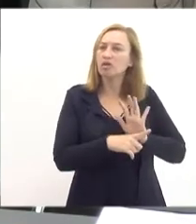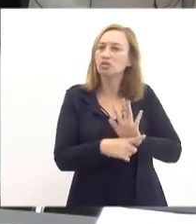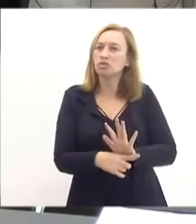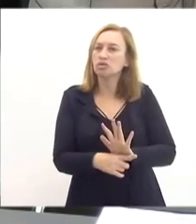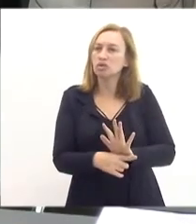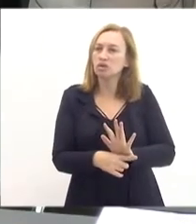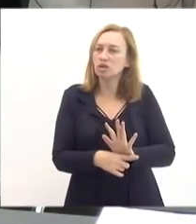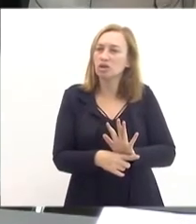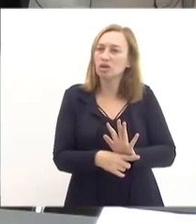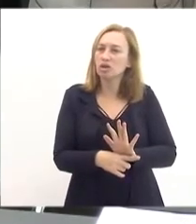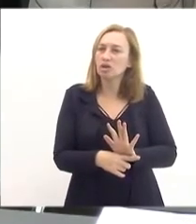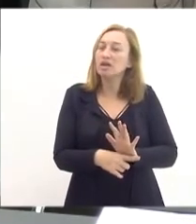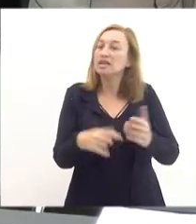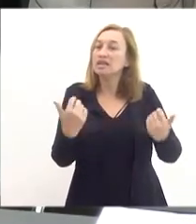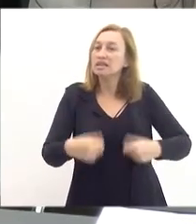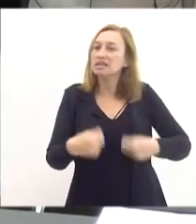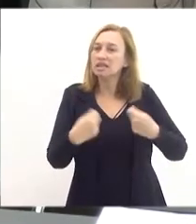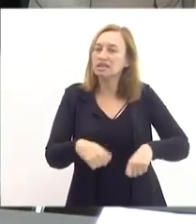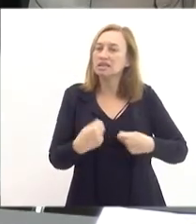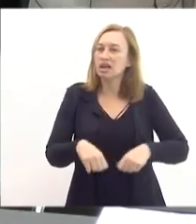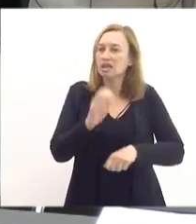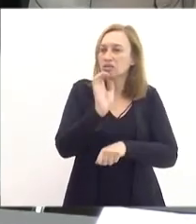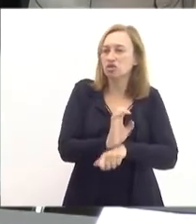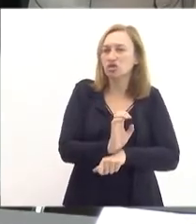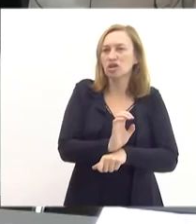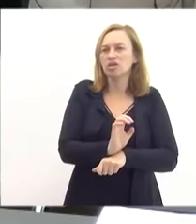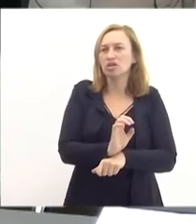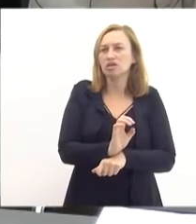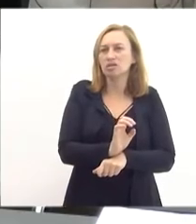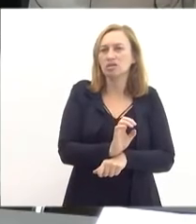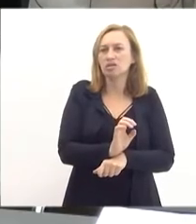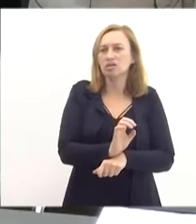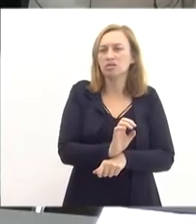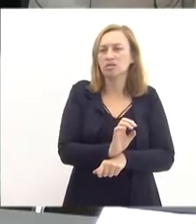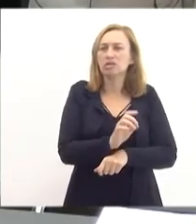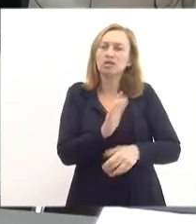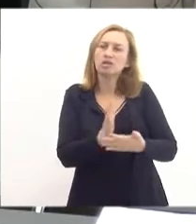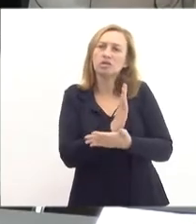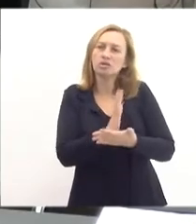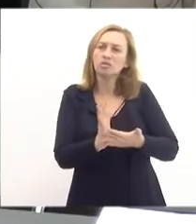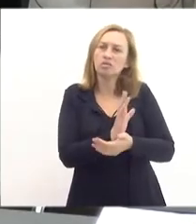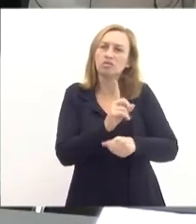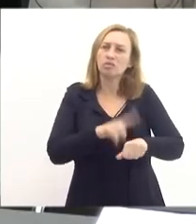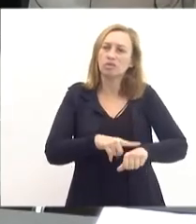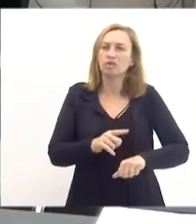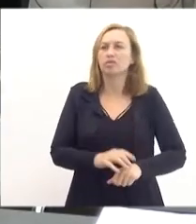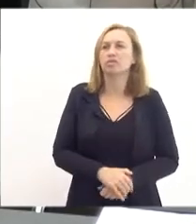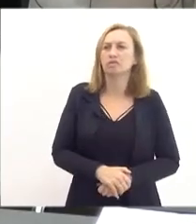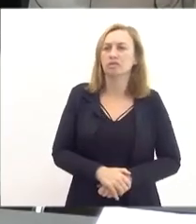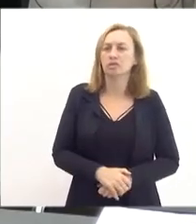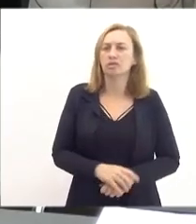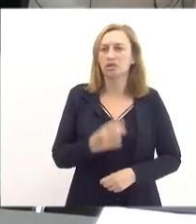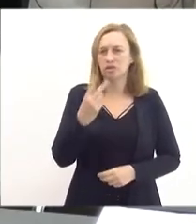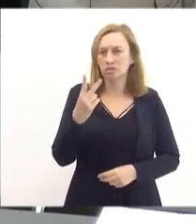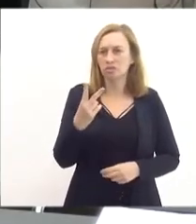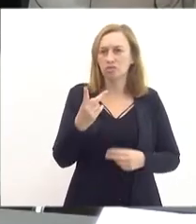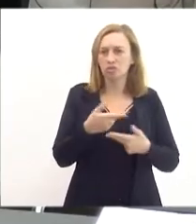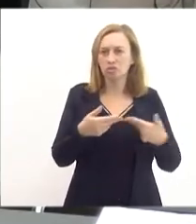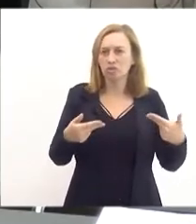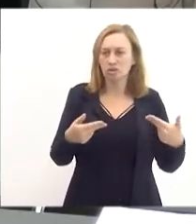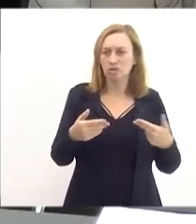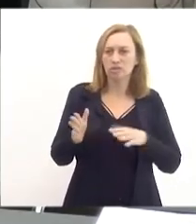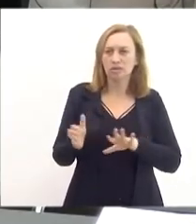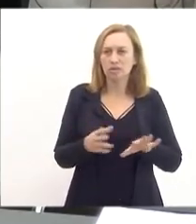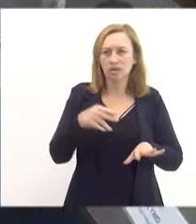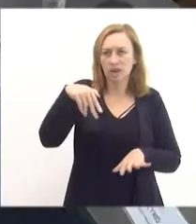um colchão para suprir as necessidades do Estado nesses determinados momentos. Bom, aí era isso, deputado. Tem duas vertentes, Nelson, eu te